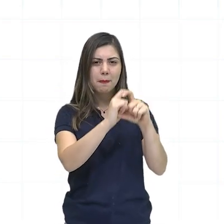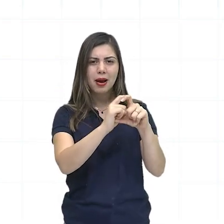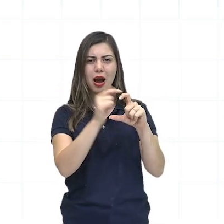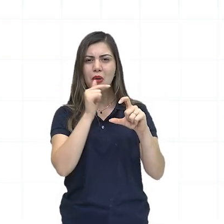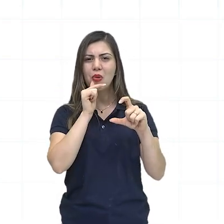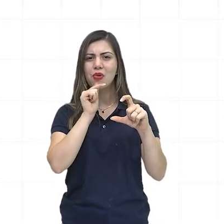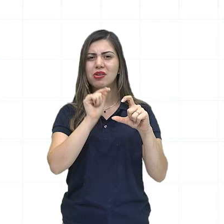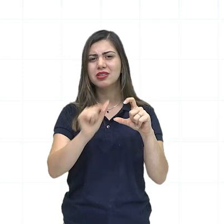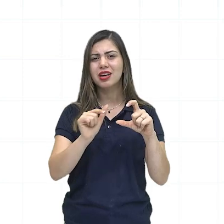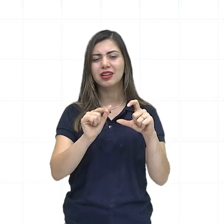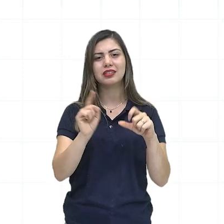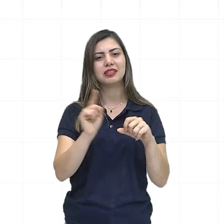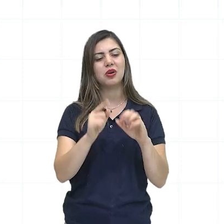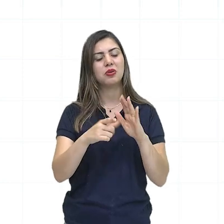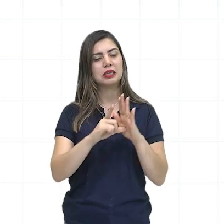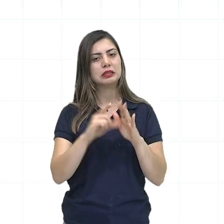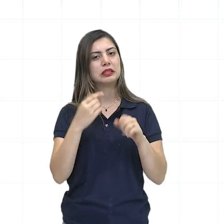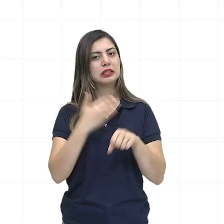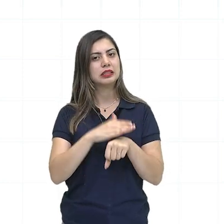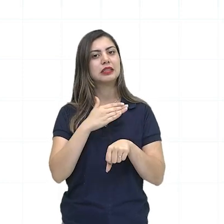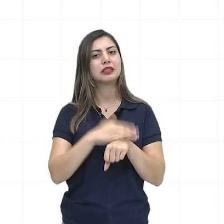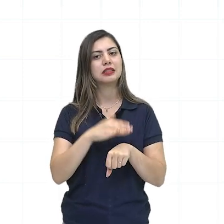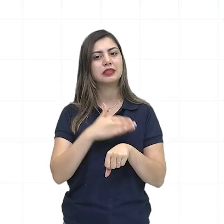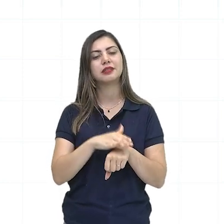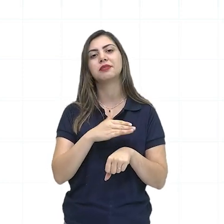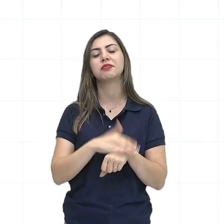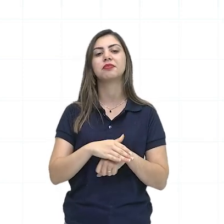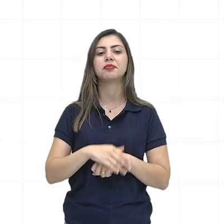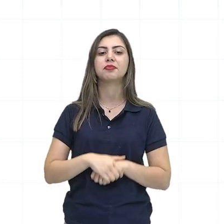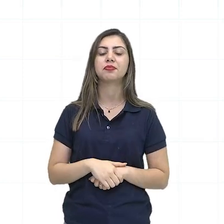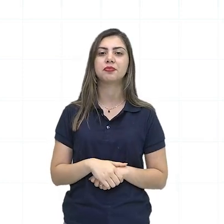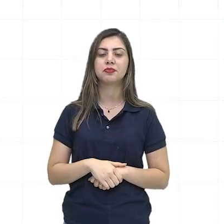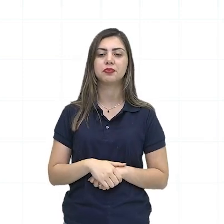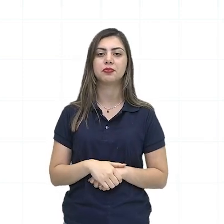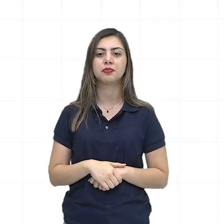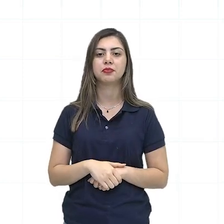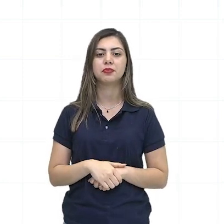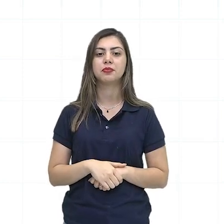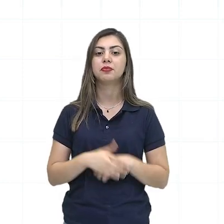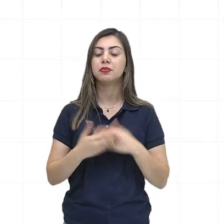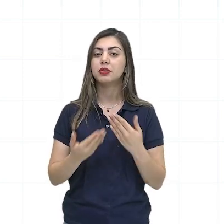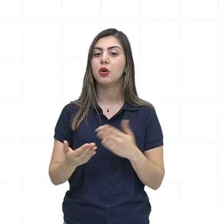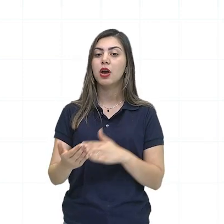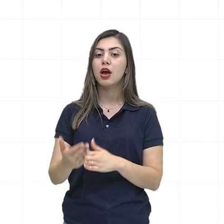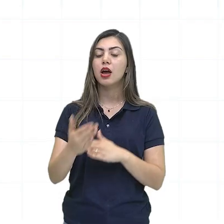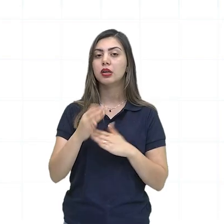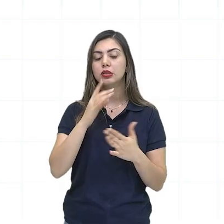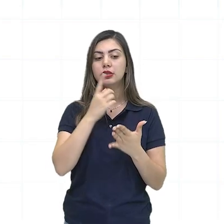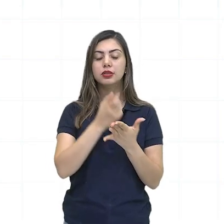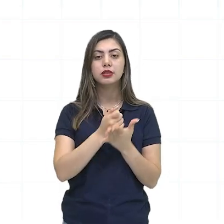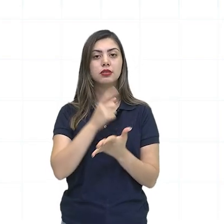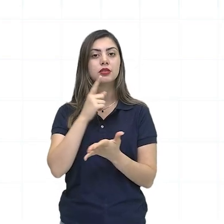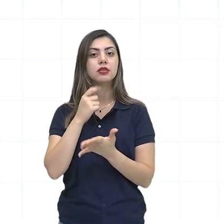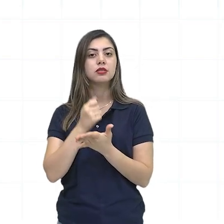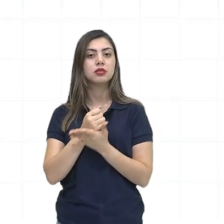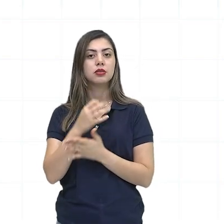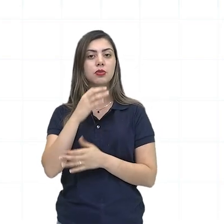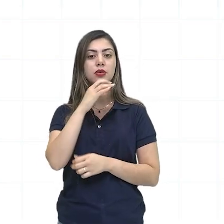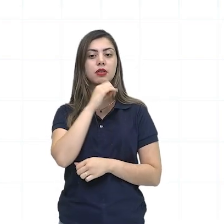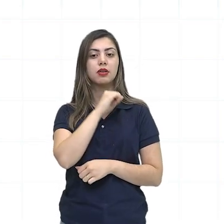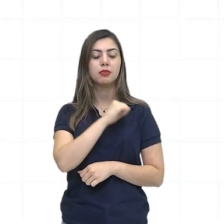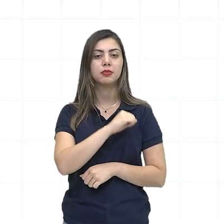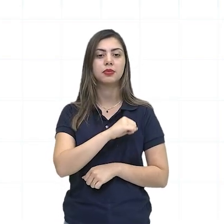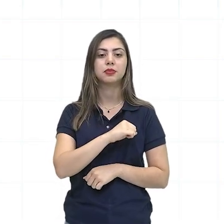ali, né? Você vai ter que treinar bastante para isso. Outro benefício é que melhora a capacidade de tomada de